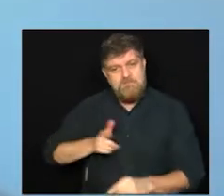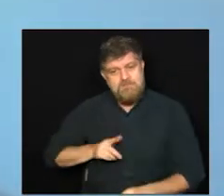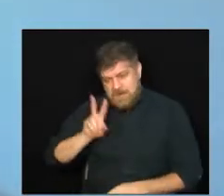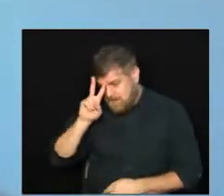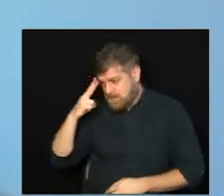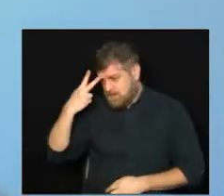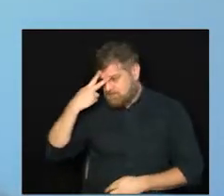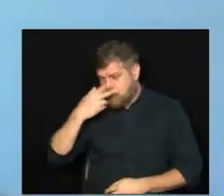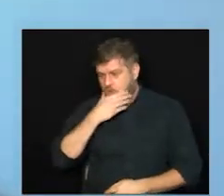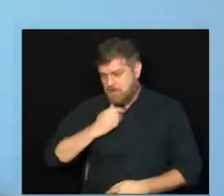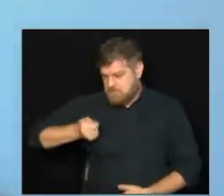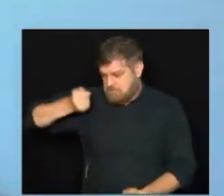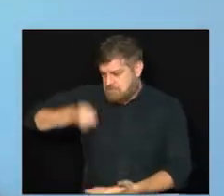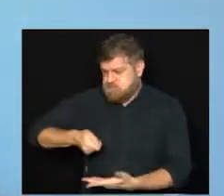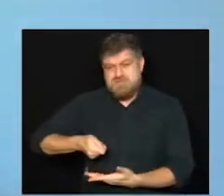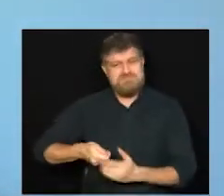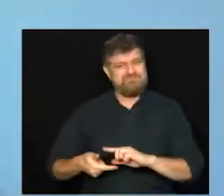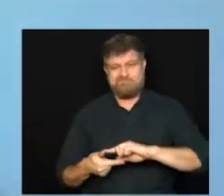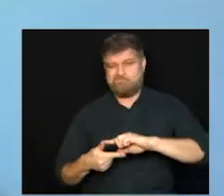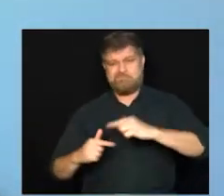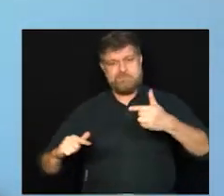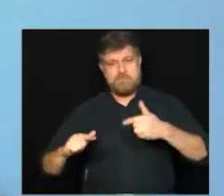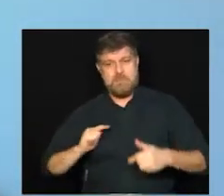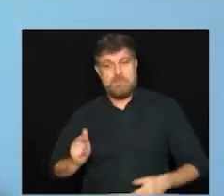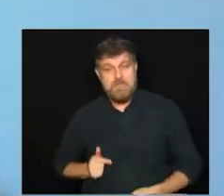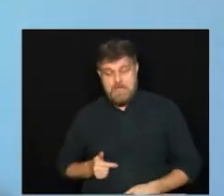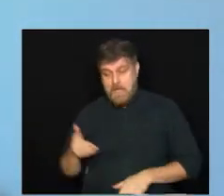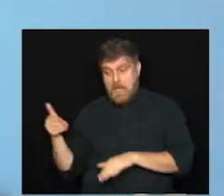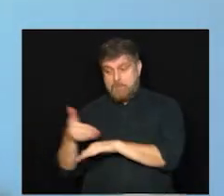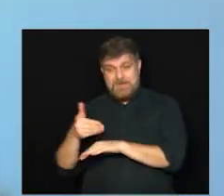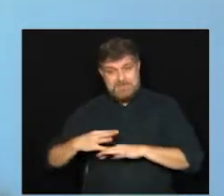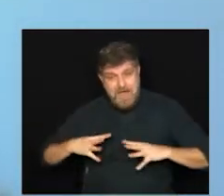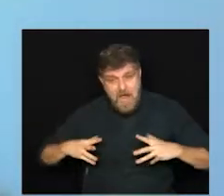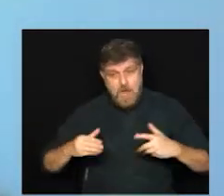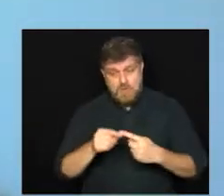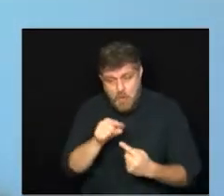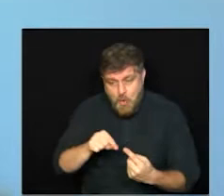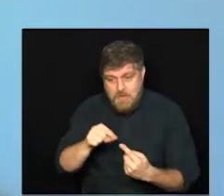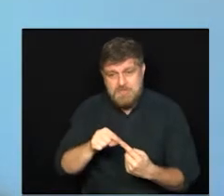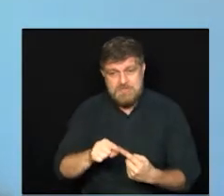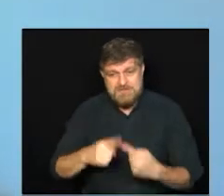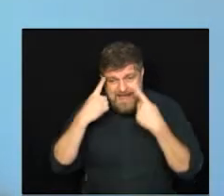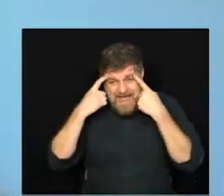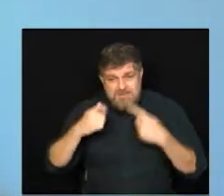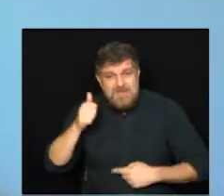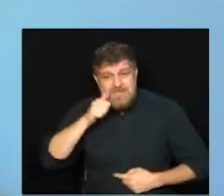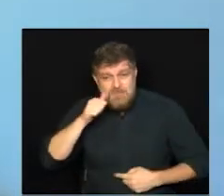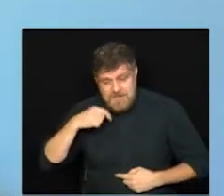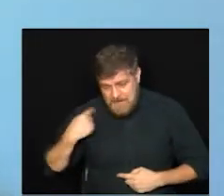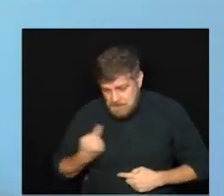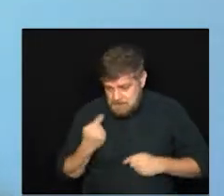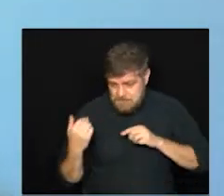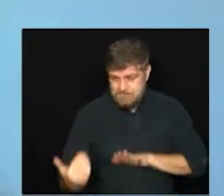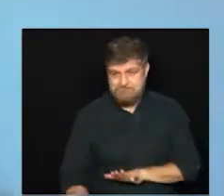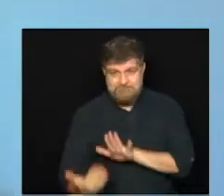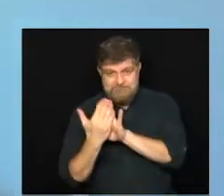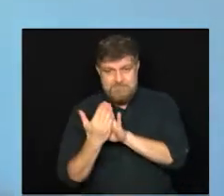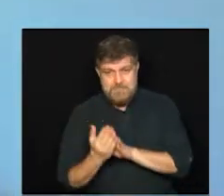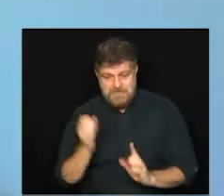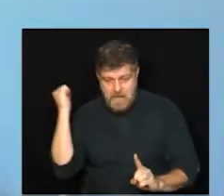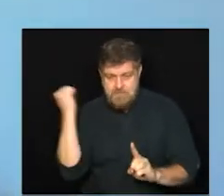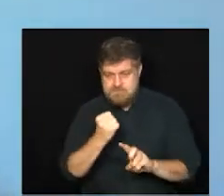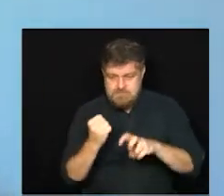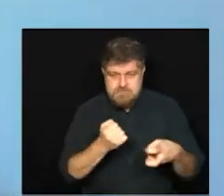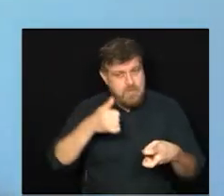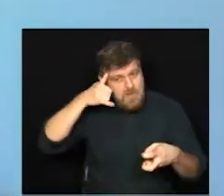o machismo, e da participação de todas para a gente enfrentar a violência doméstica e evitar os feminicídios, que